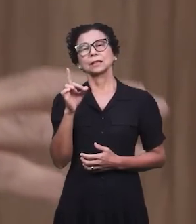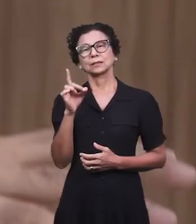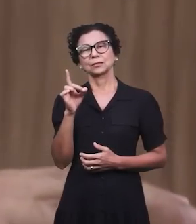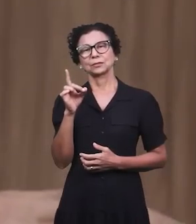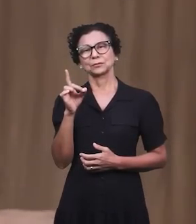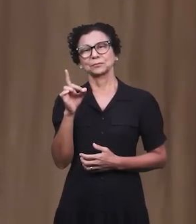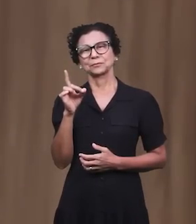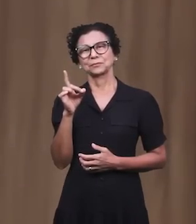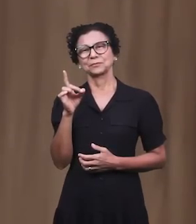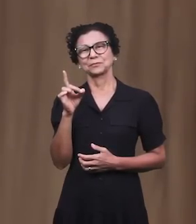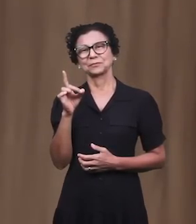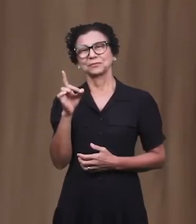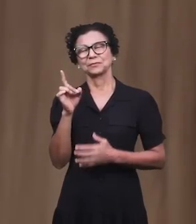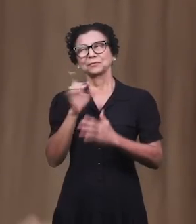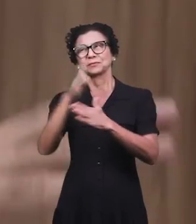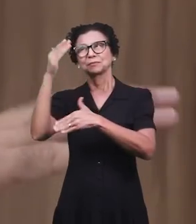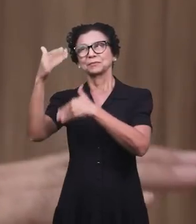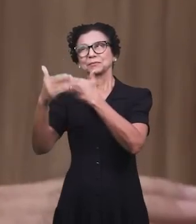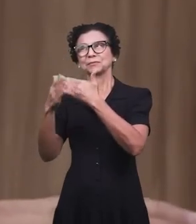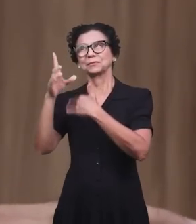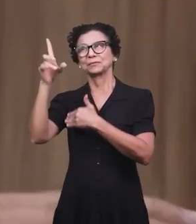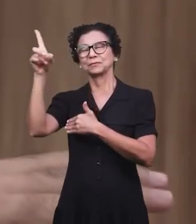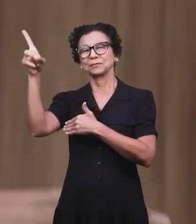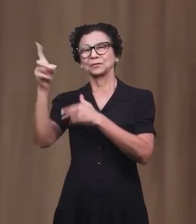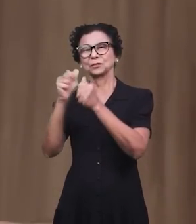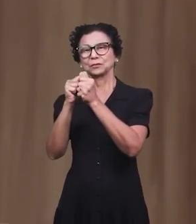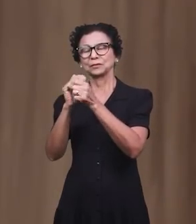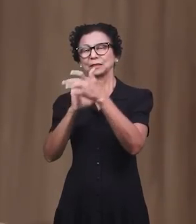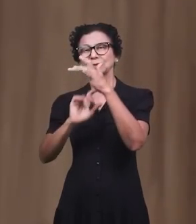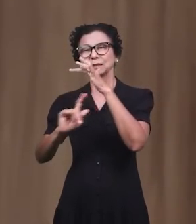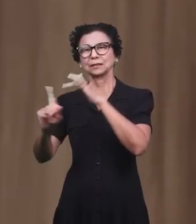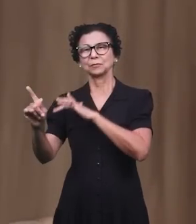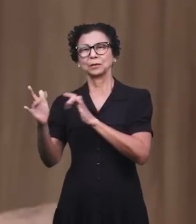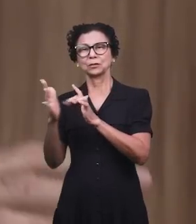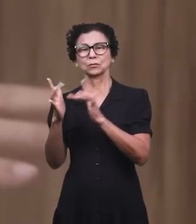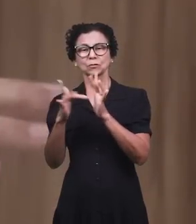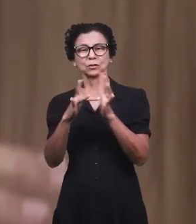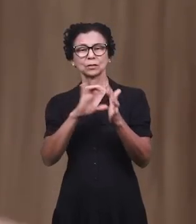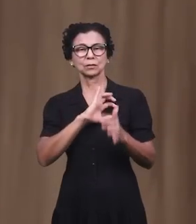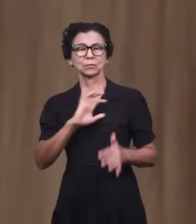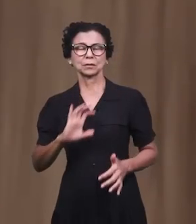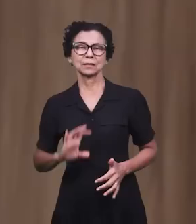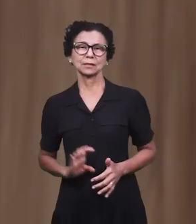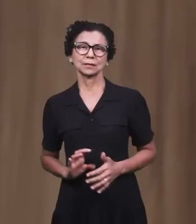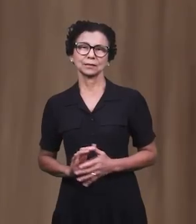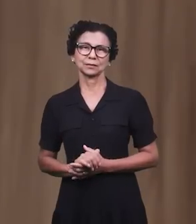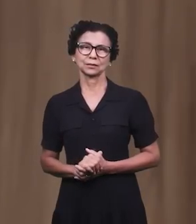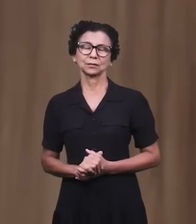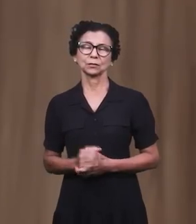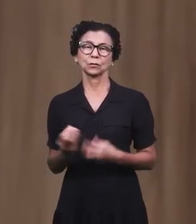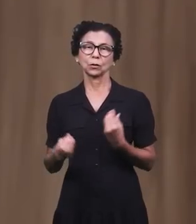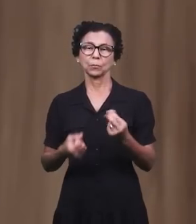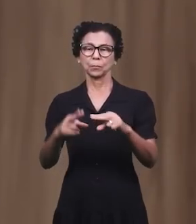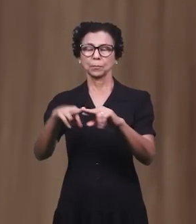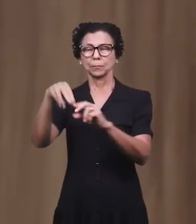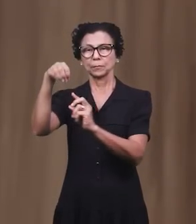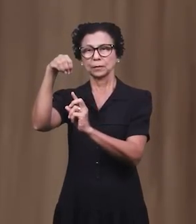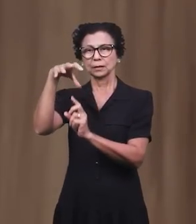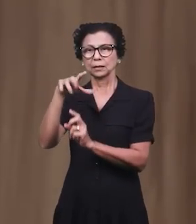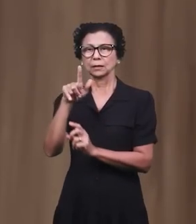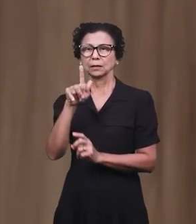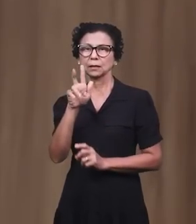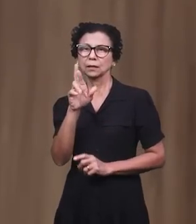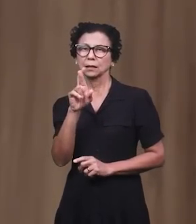que recebe a graça, ele estava morto, distante de Deus, mas pela graça veio a